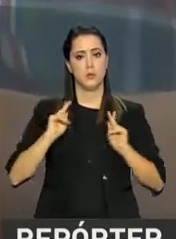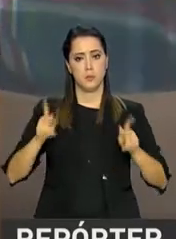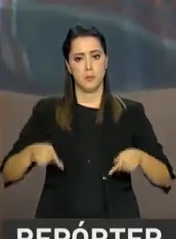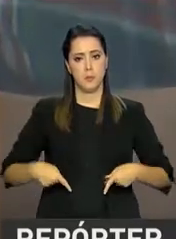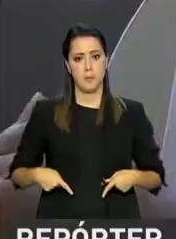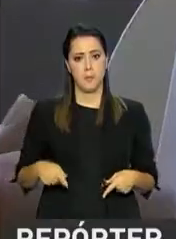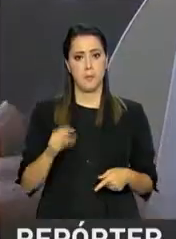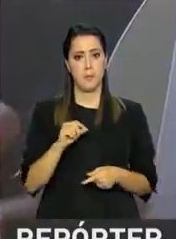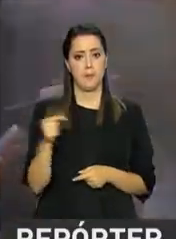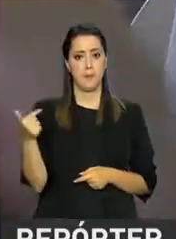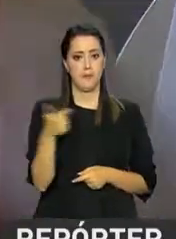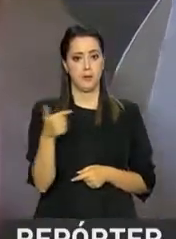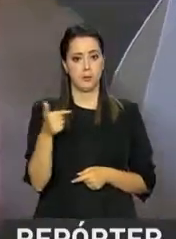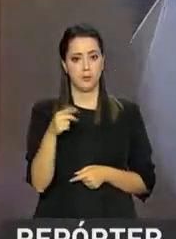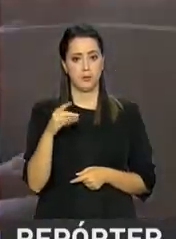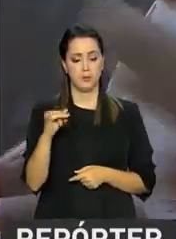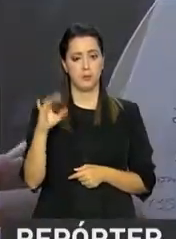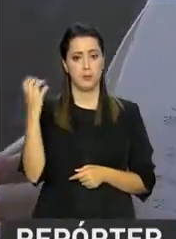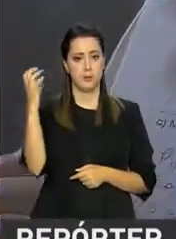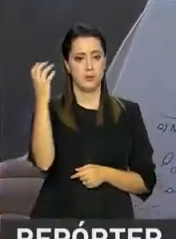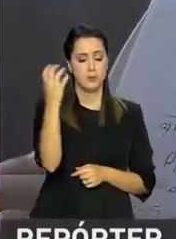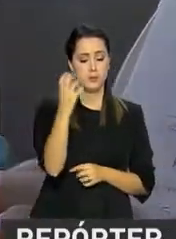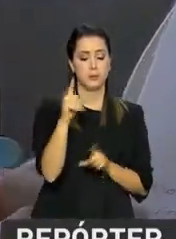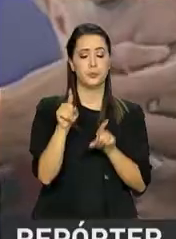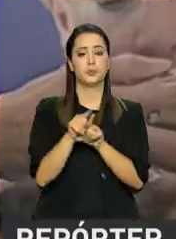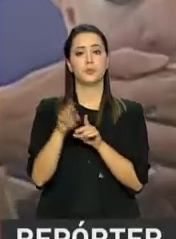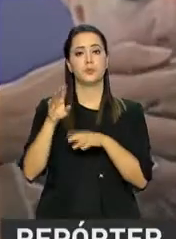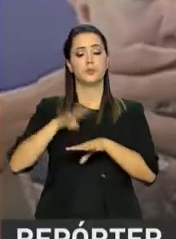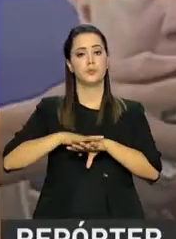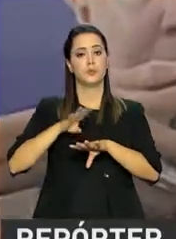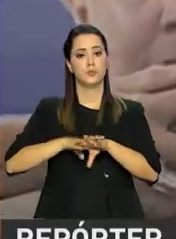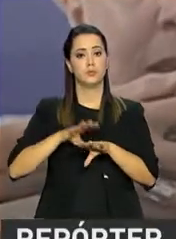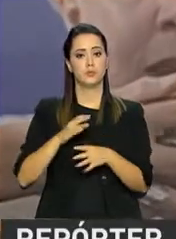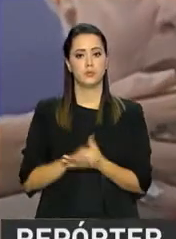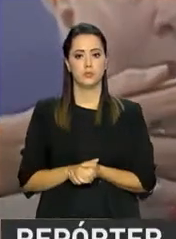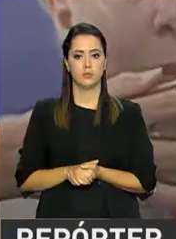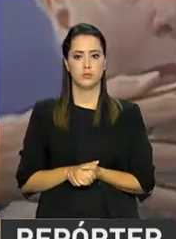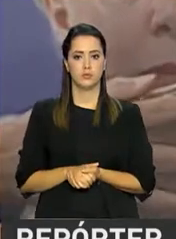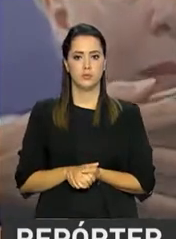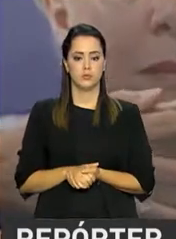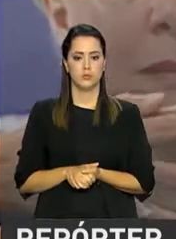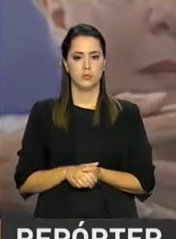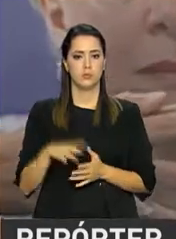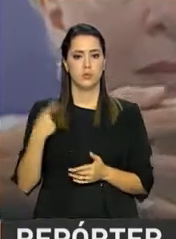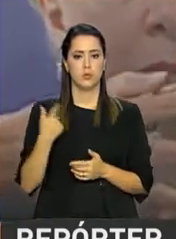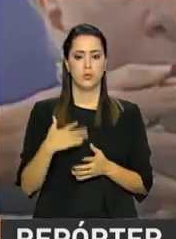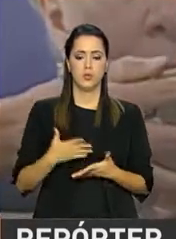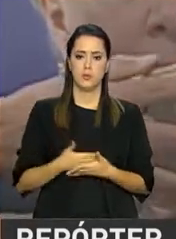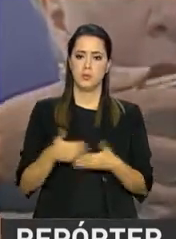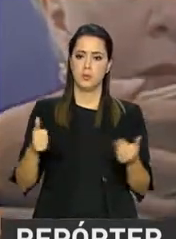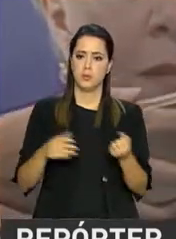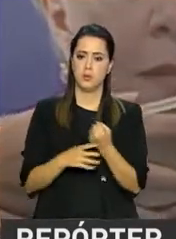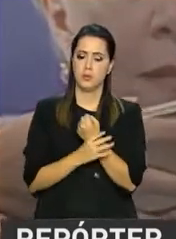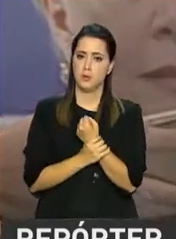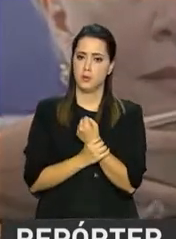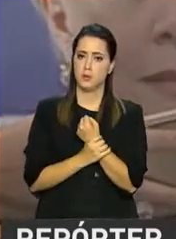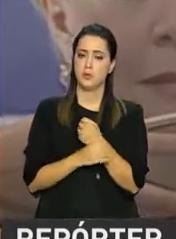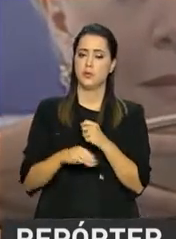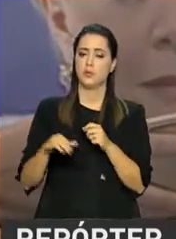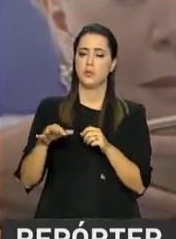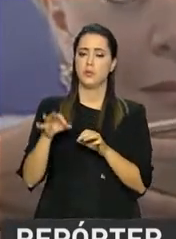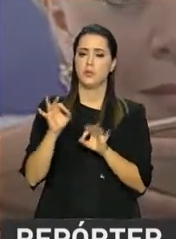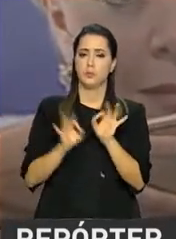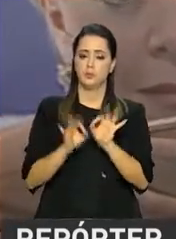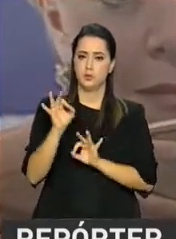as provas de ciências da natureza e matemática nós reforçamos a toda estrutura de segurança que já foi muito bem